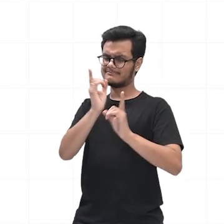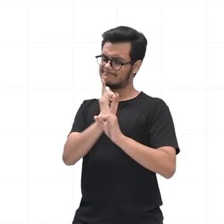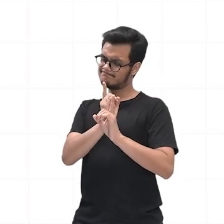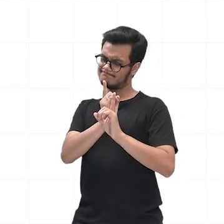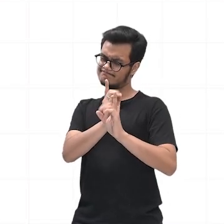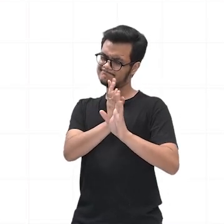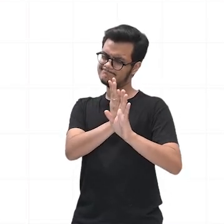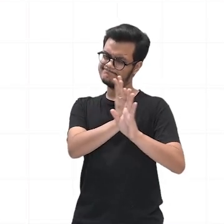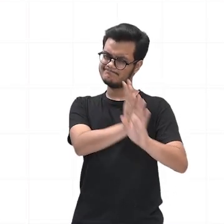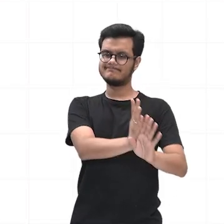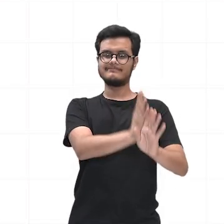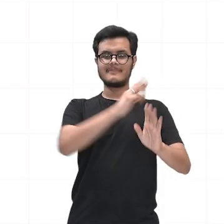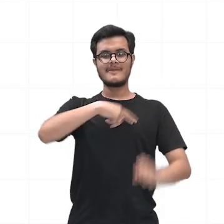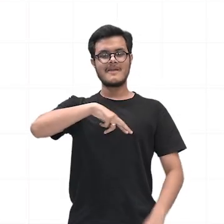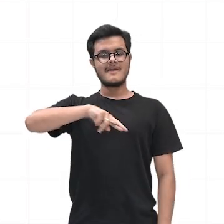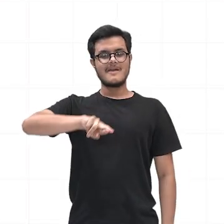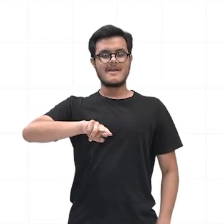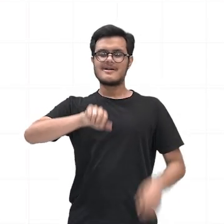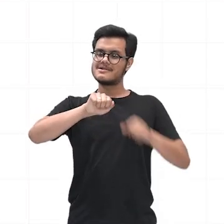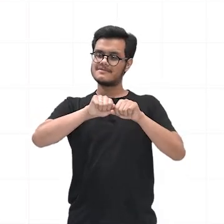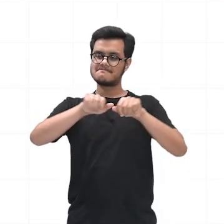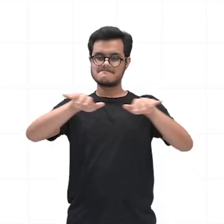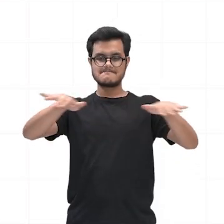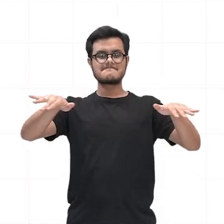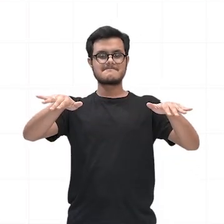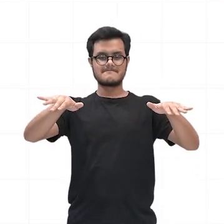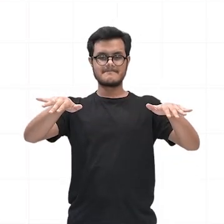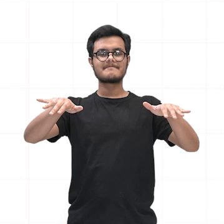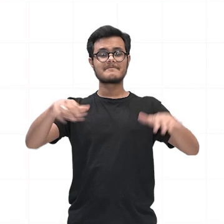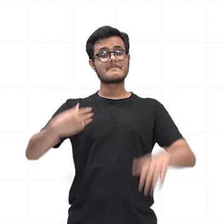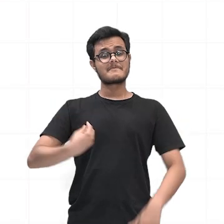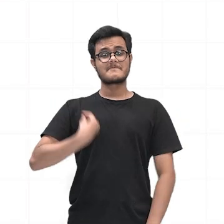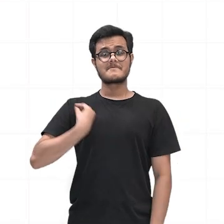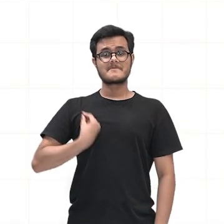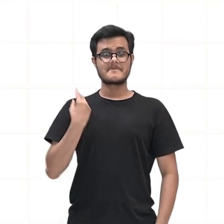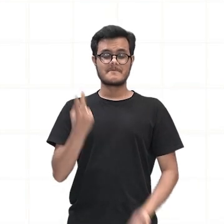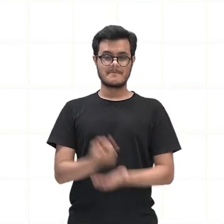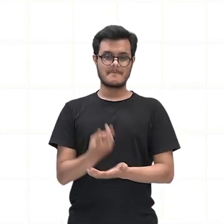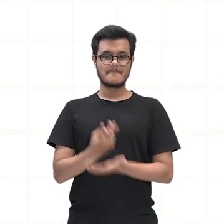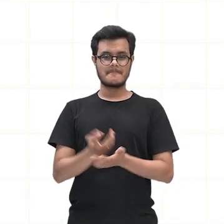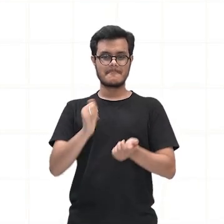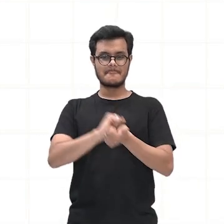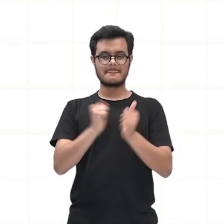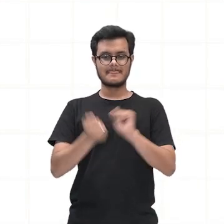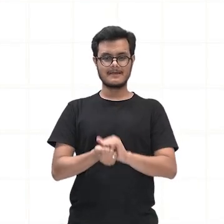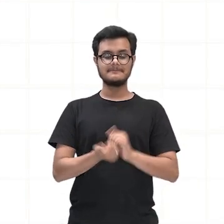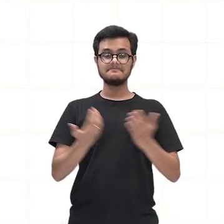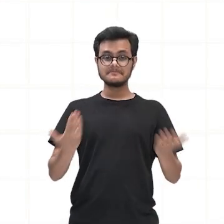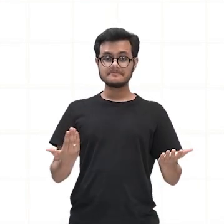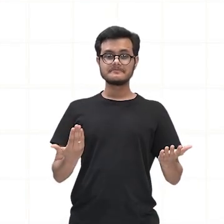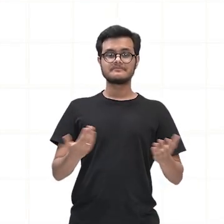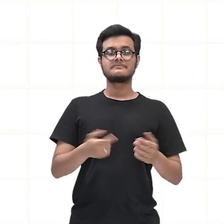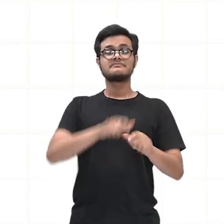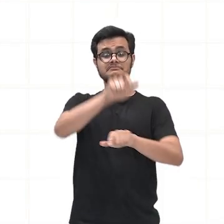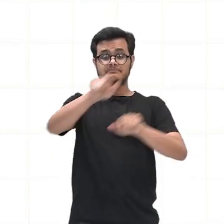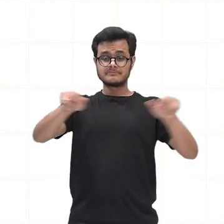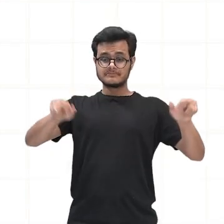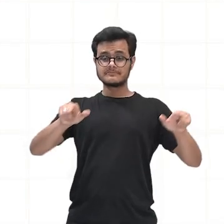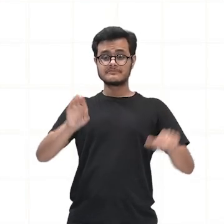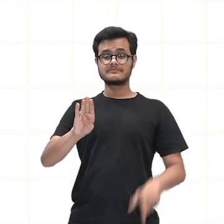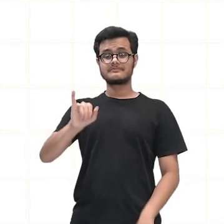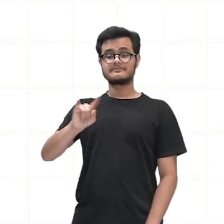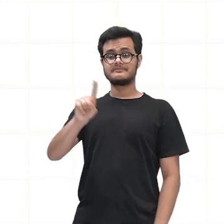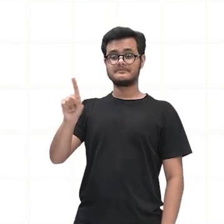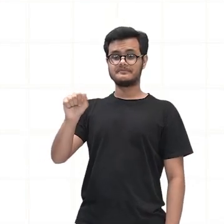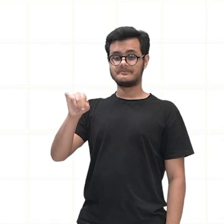religião em diversos aspectos de suas vidas. Olha só, então os bizantinos,